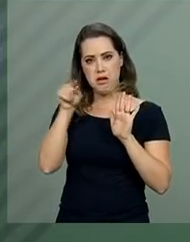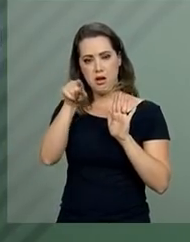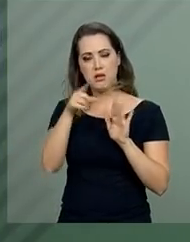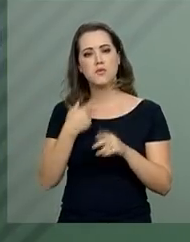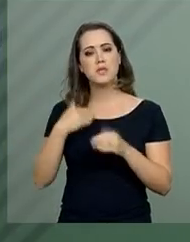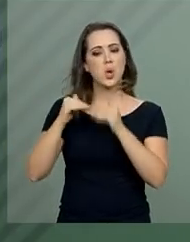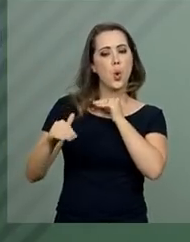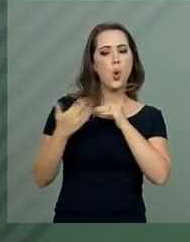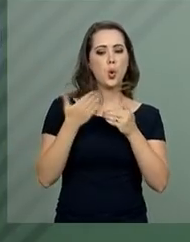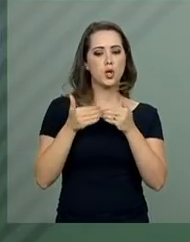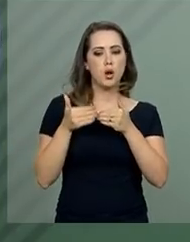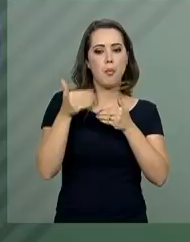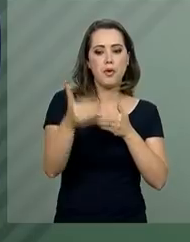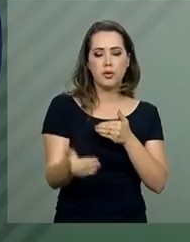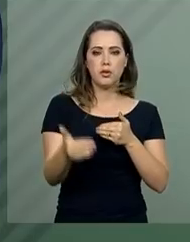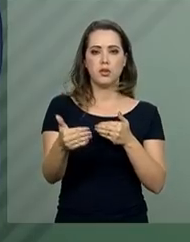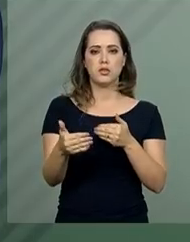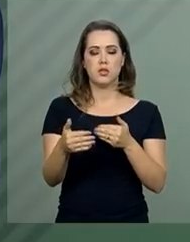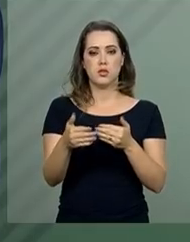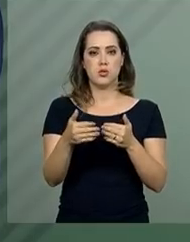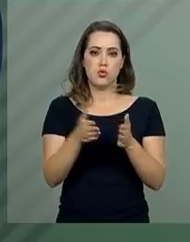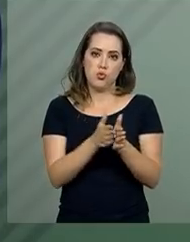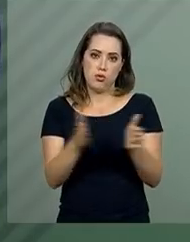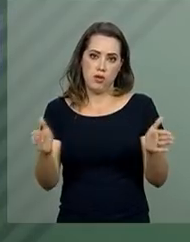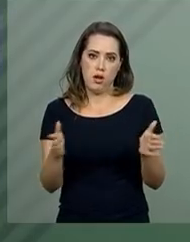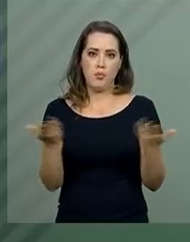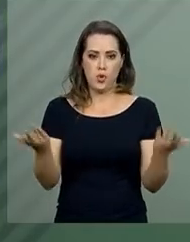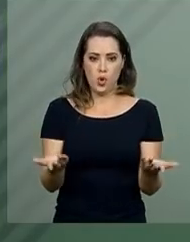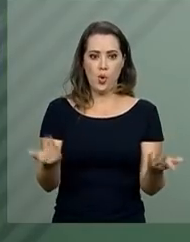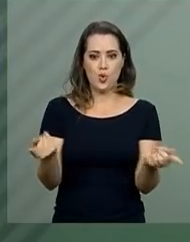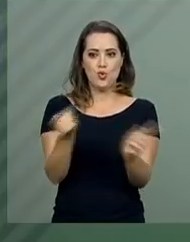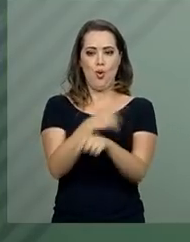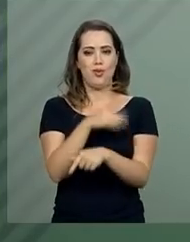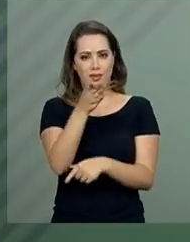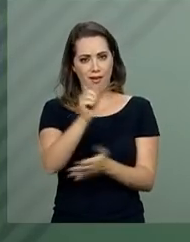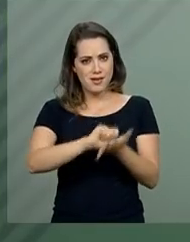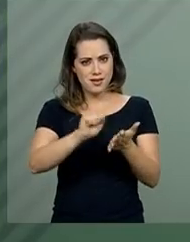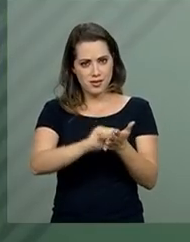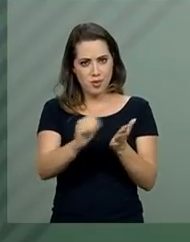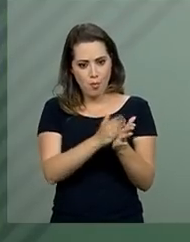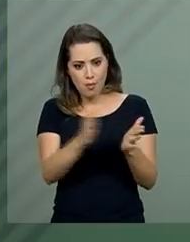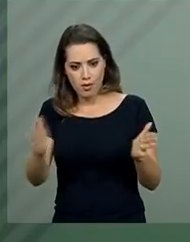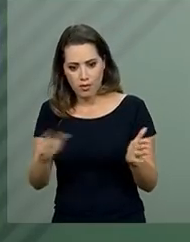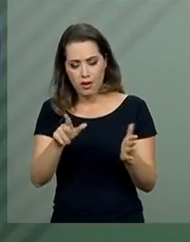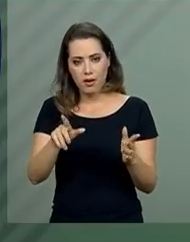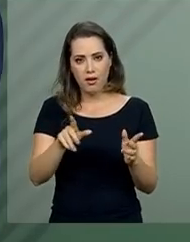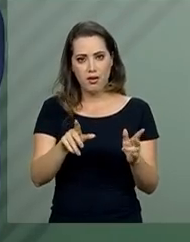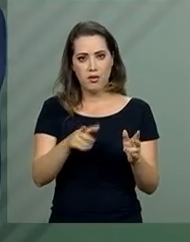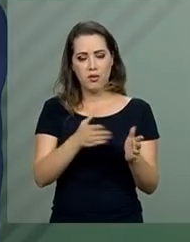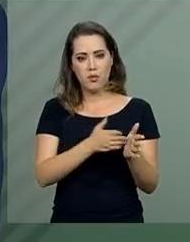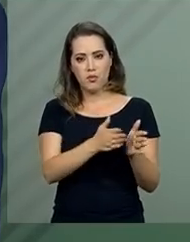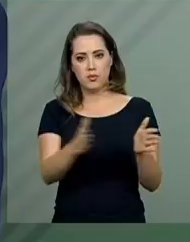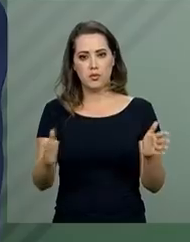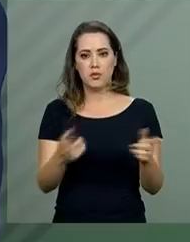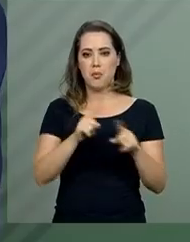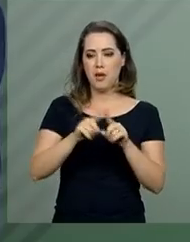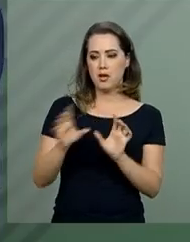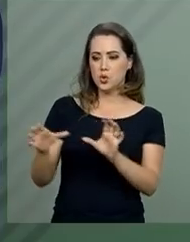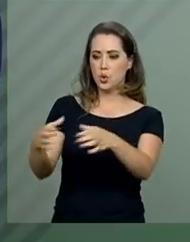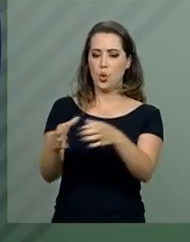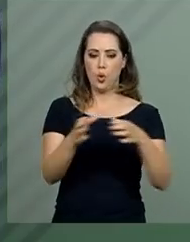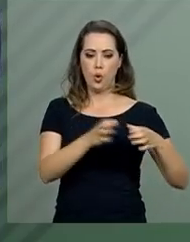de prazo hoje a mp justamente na direção da da prorrogação de prazo eu sei que são coisas diferentes âmbitos diferentes mas num